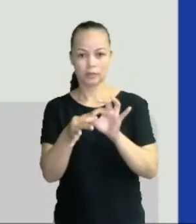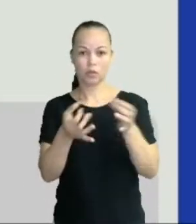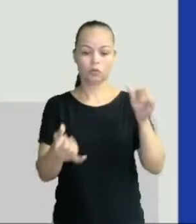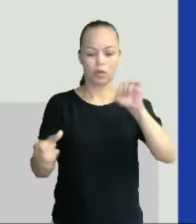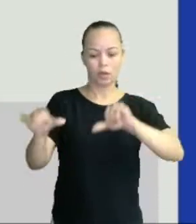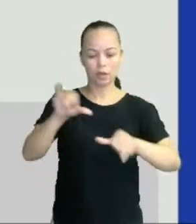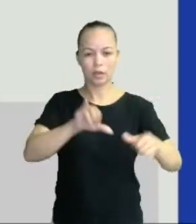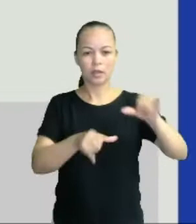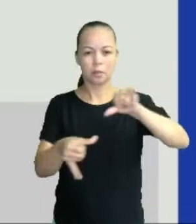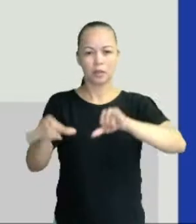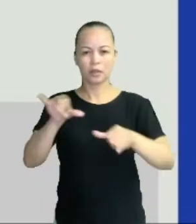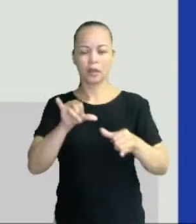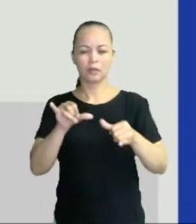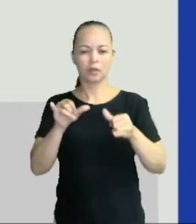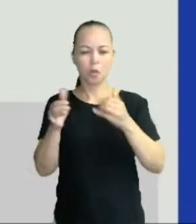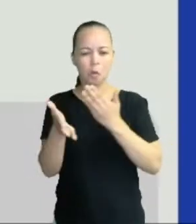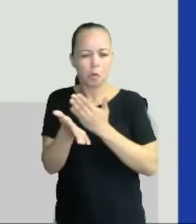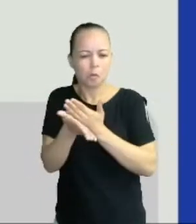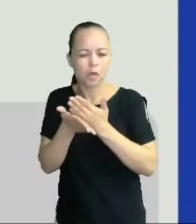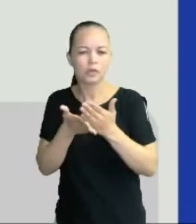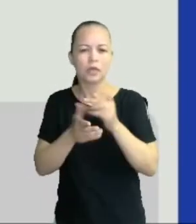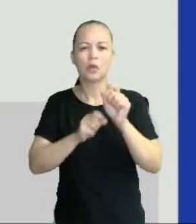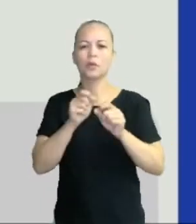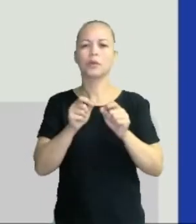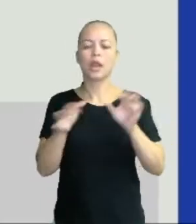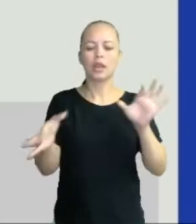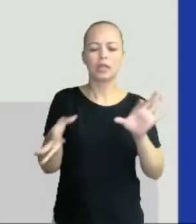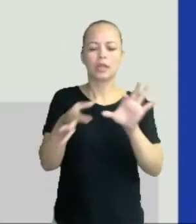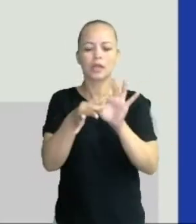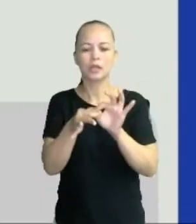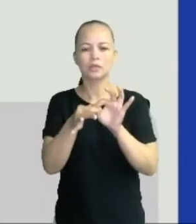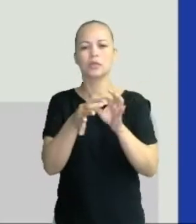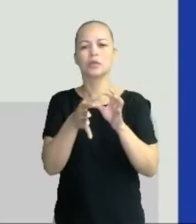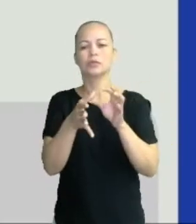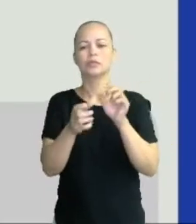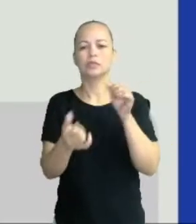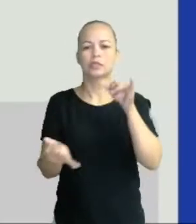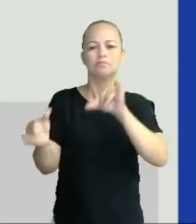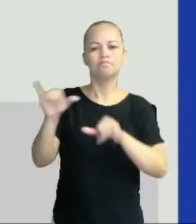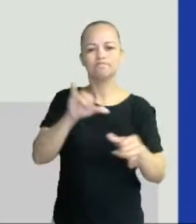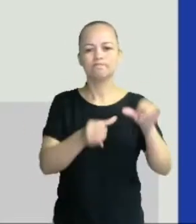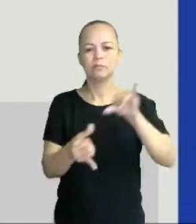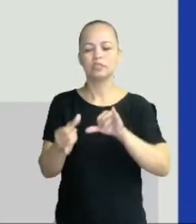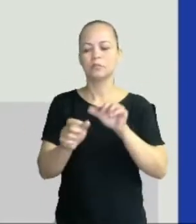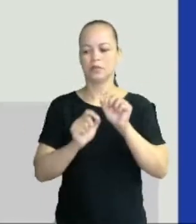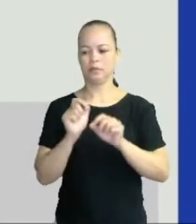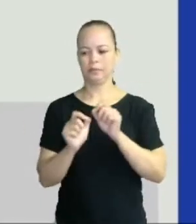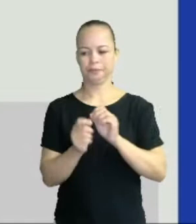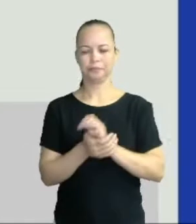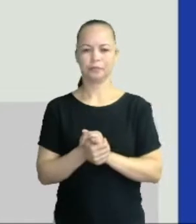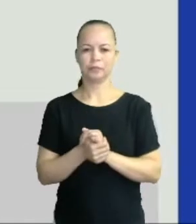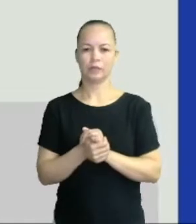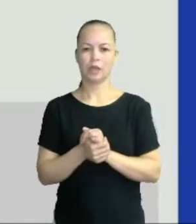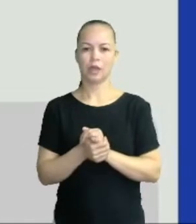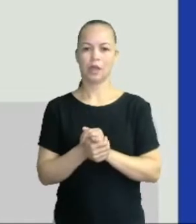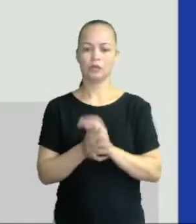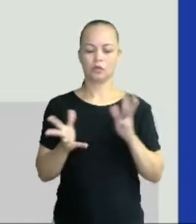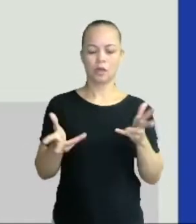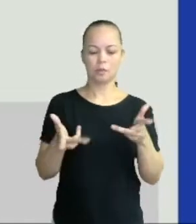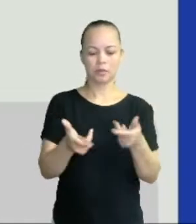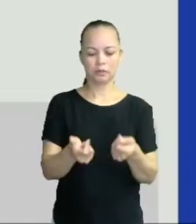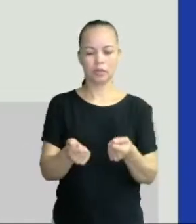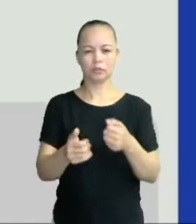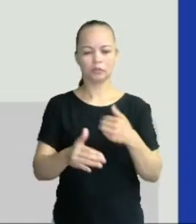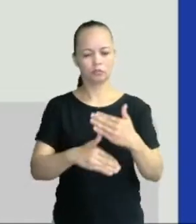pontapé inicial para entender o que é ligação química e qual a sua importância para o nosso estudo da química, tá? A nossa habilidade que a gente